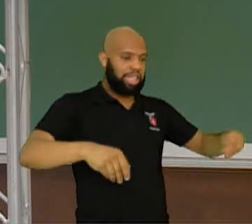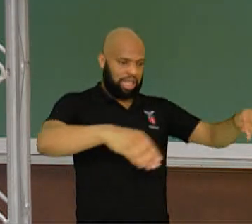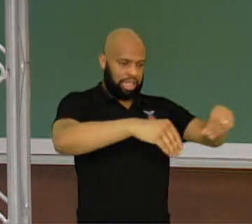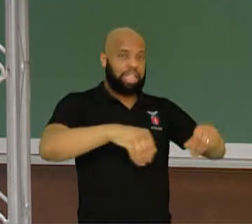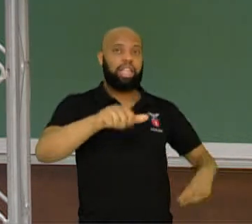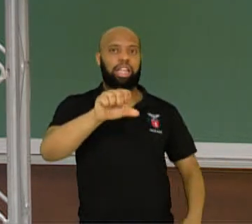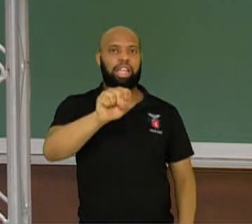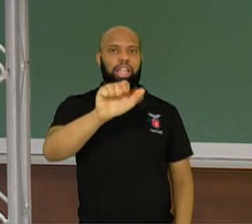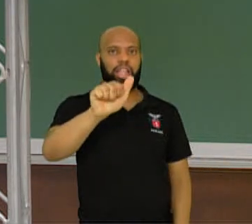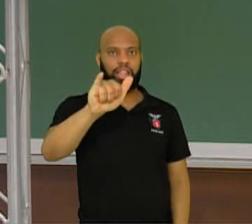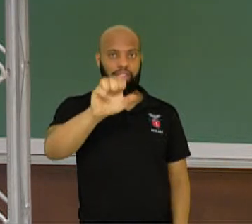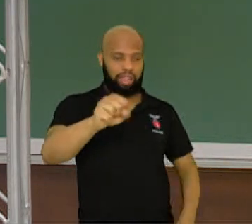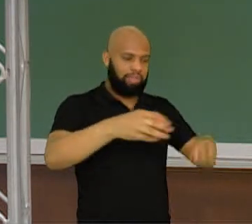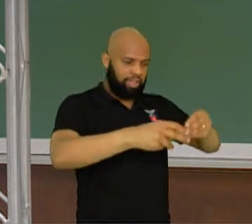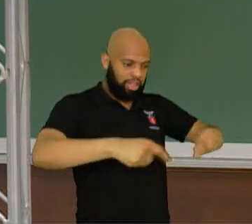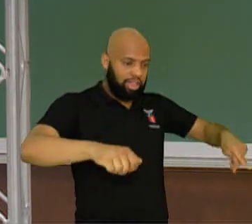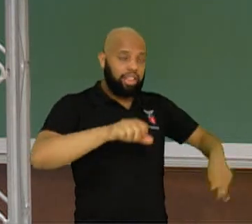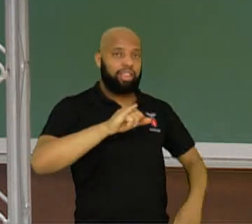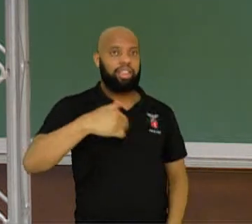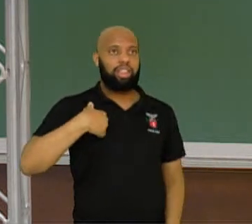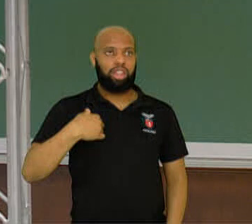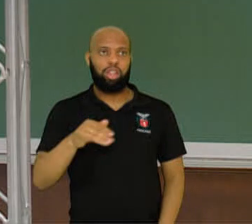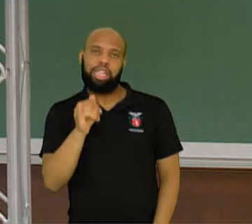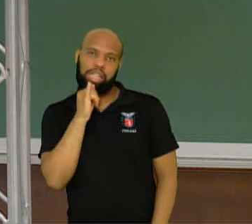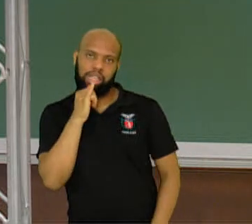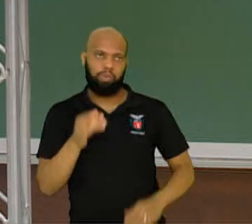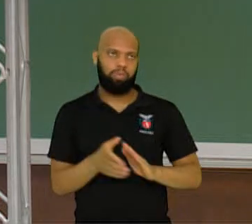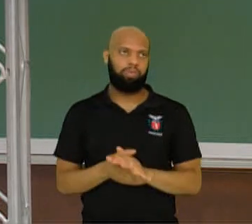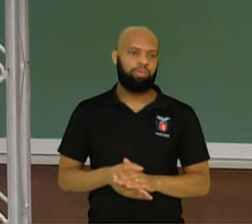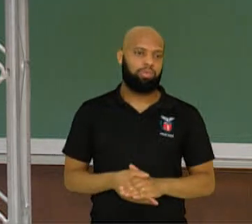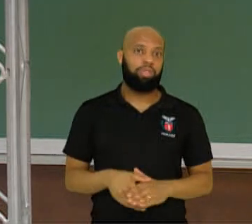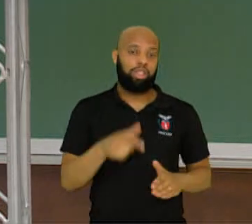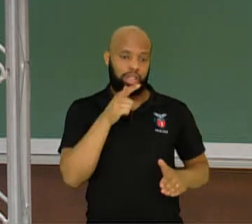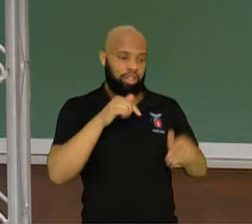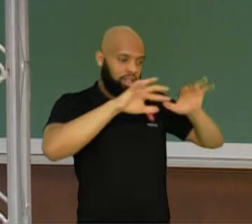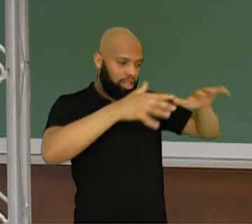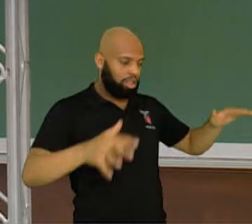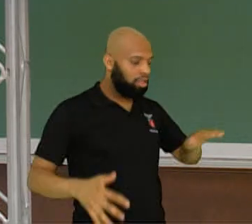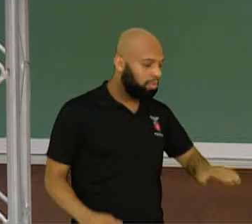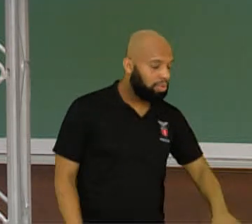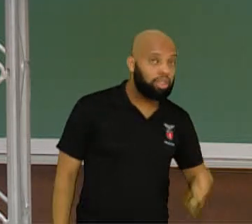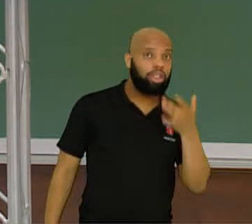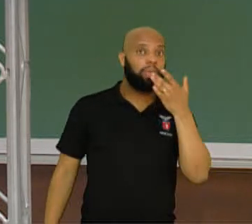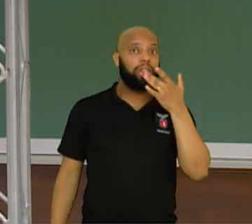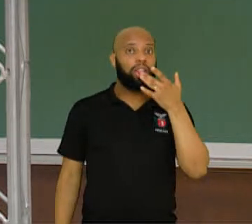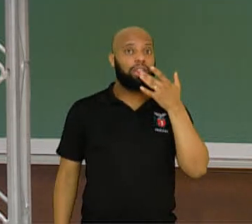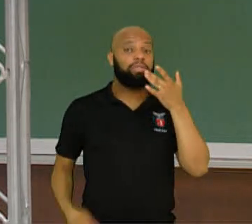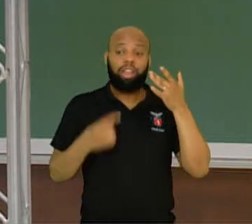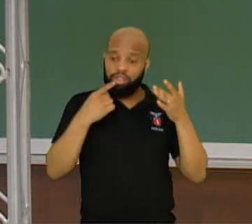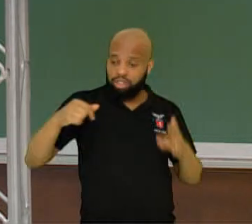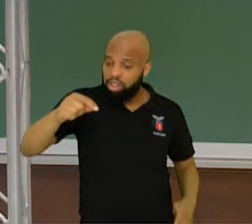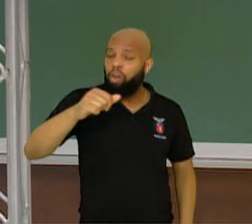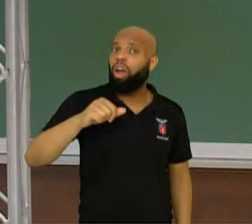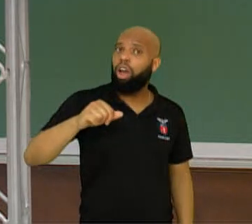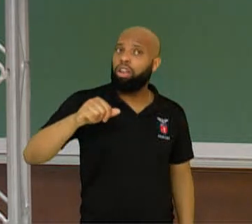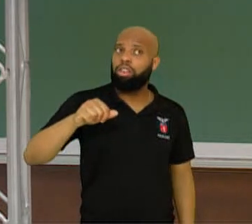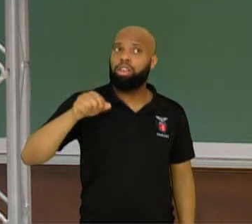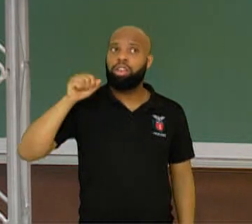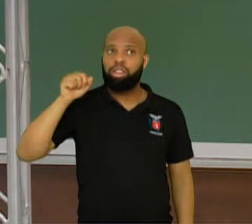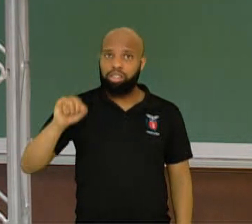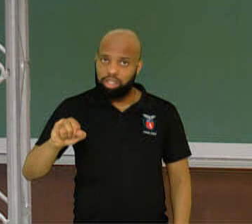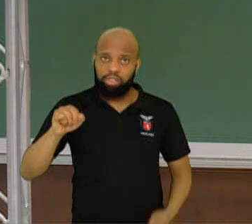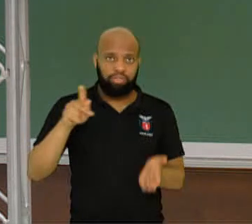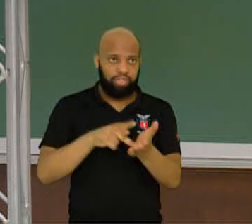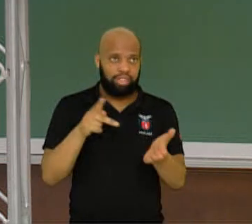colocar a minha mão na água, no oceano, por exemplo, e levar a boca, eu vou sentir bem salgadinho. Se eu fizer a